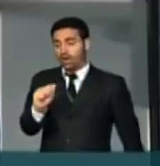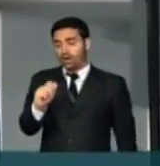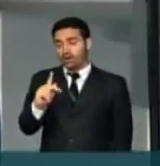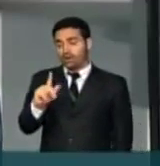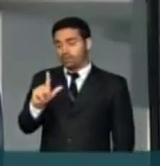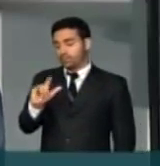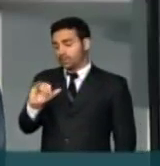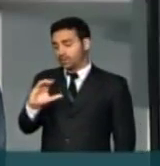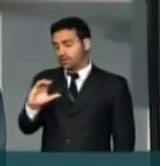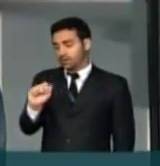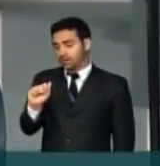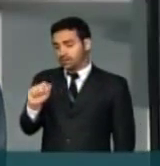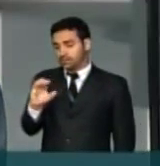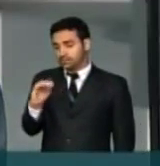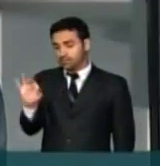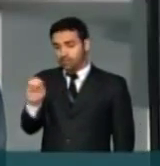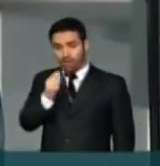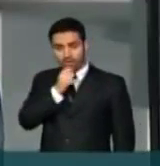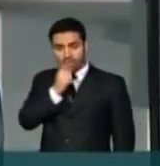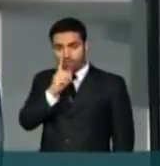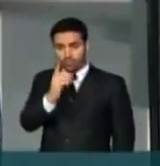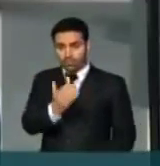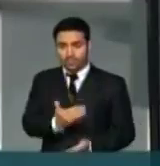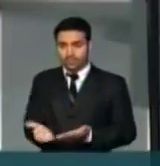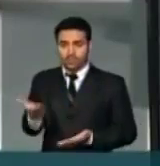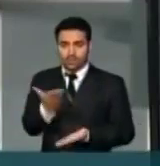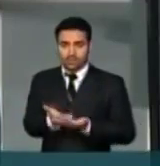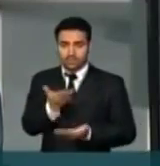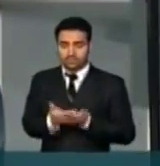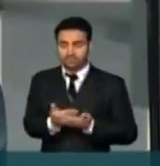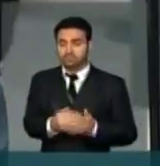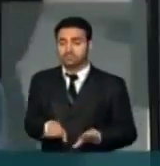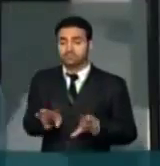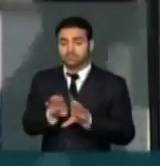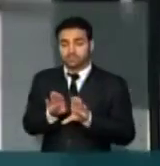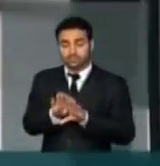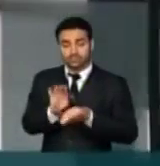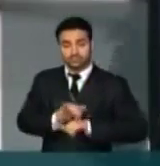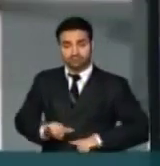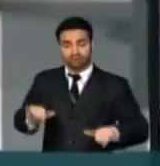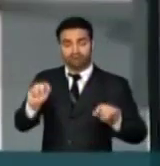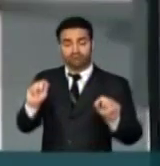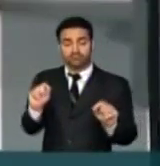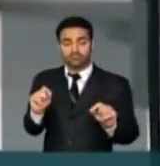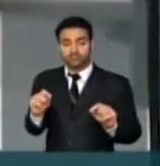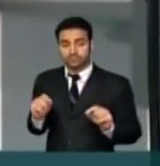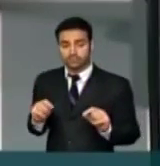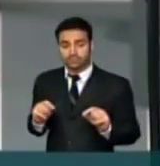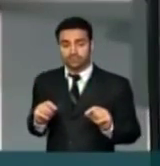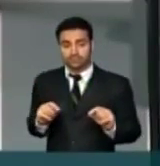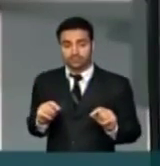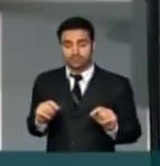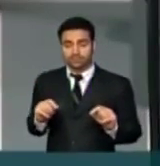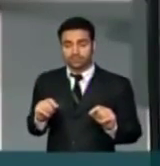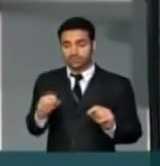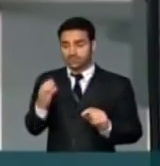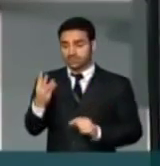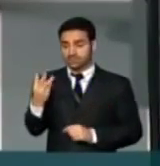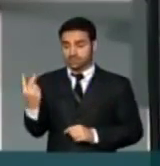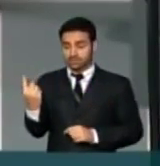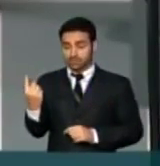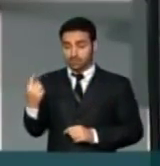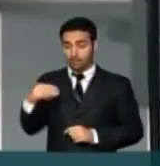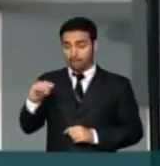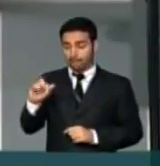começado as suas aulas, é uma situação muito crítica e grave. Também o outro registro é sobre o chamado 31 de março,